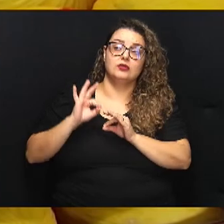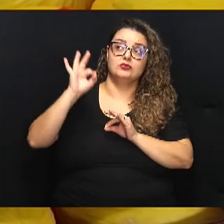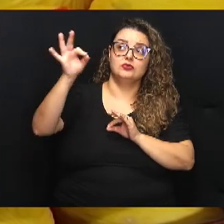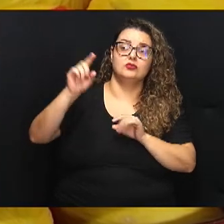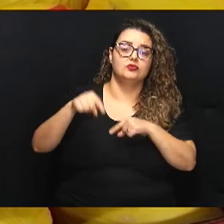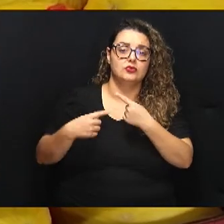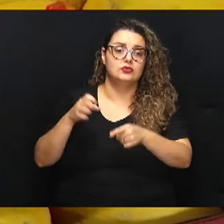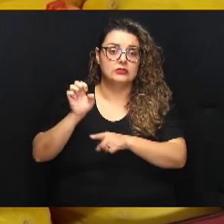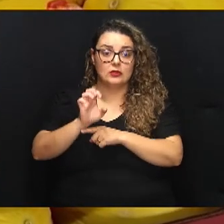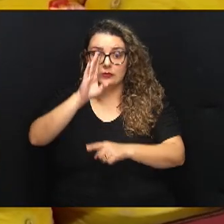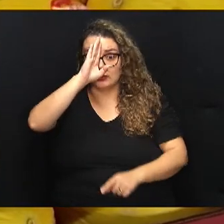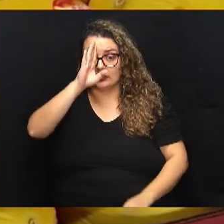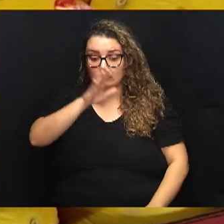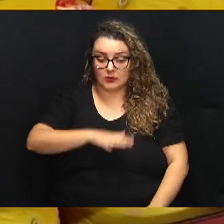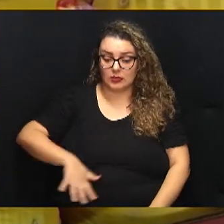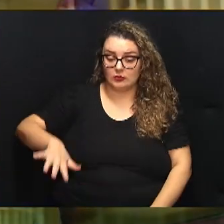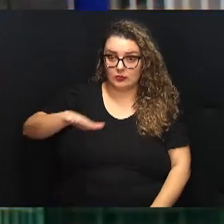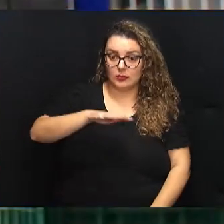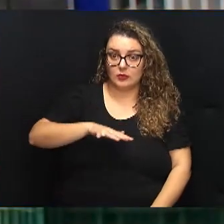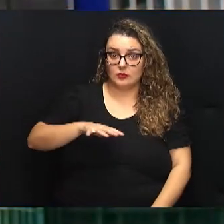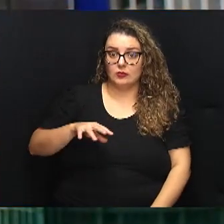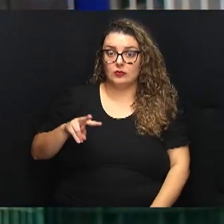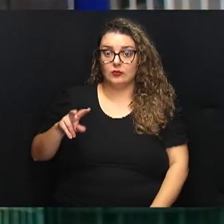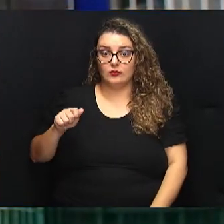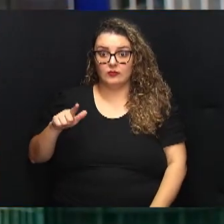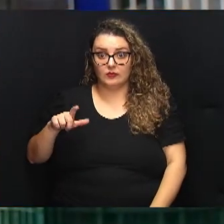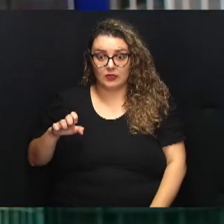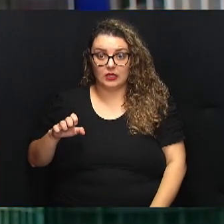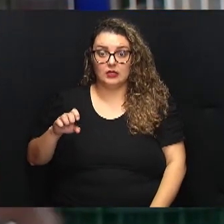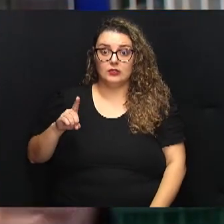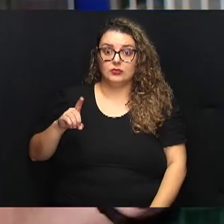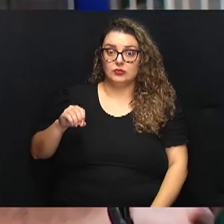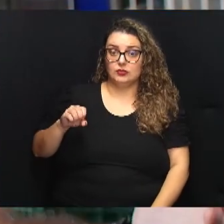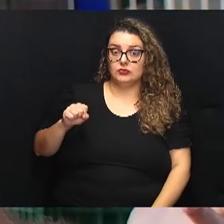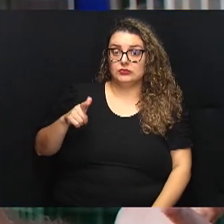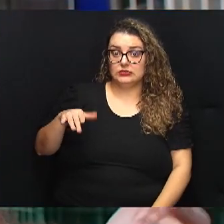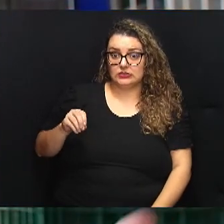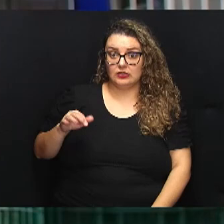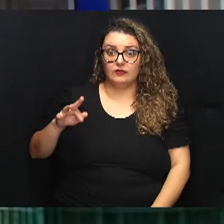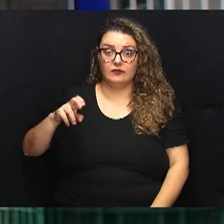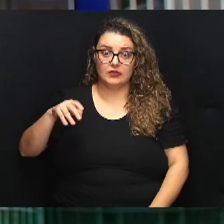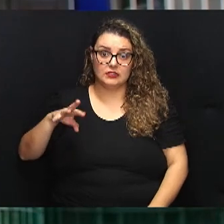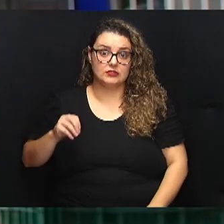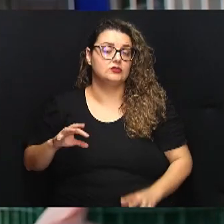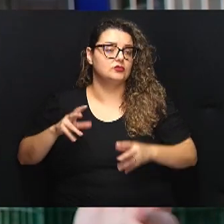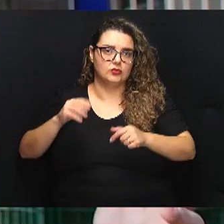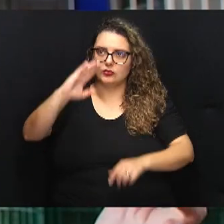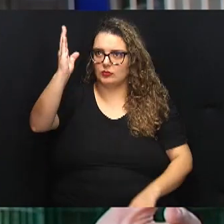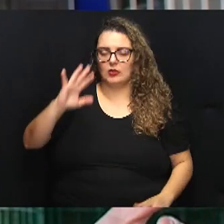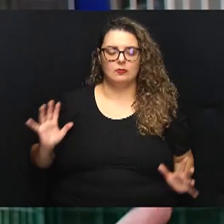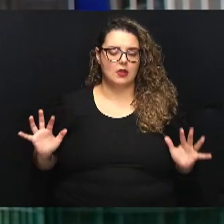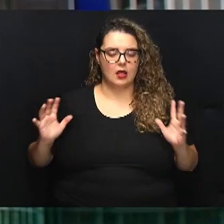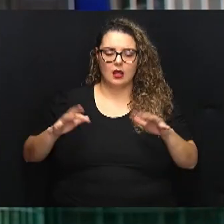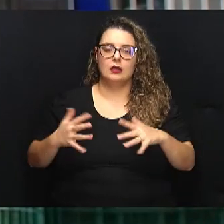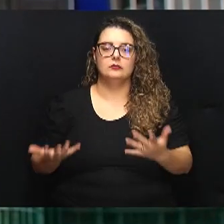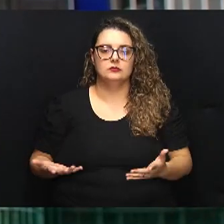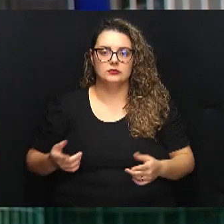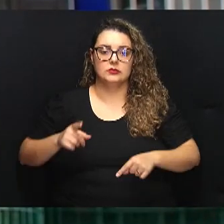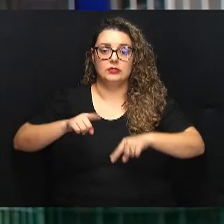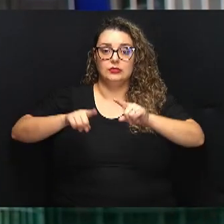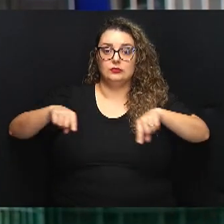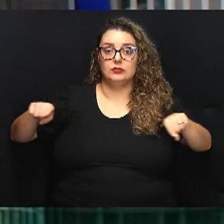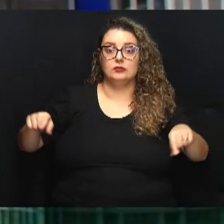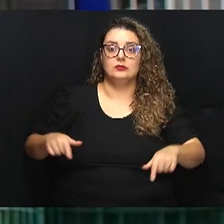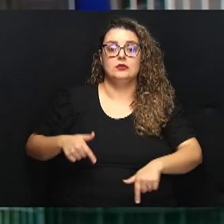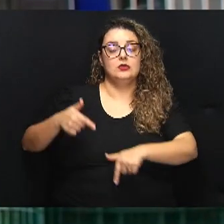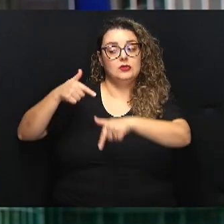estados, principalmente da região do Vale do São Francisco, está vindo muita coisa, então vem coisa do Brasil todo. E essa ampla variedade de logística e